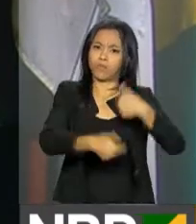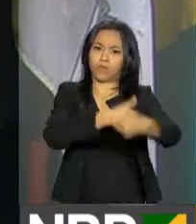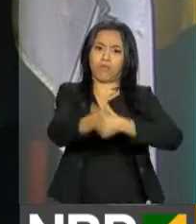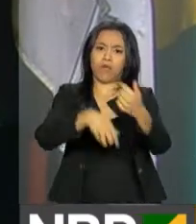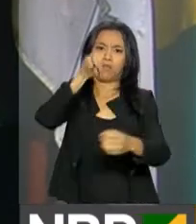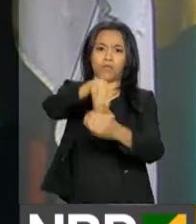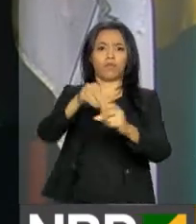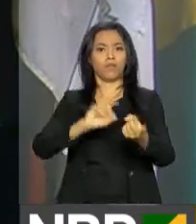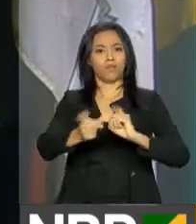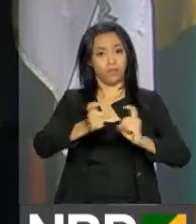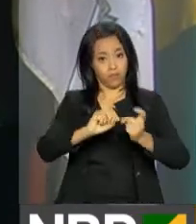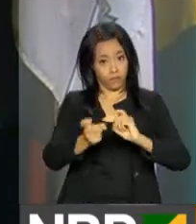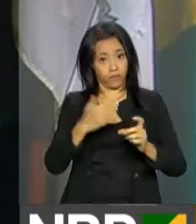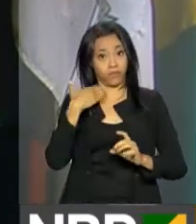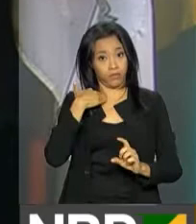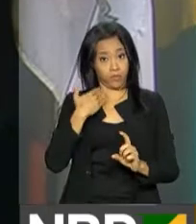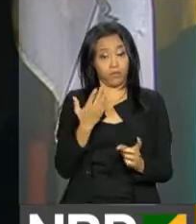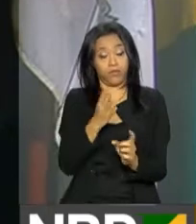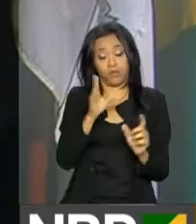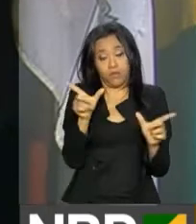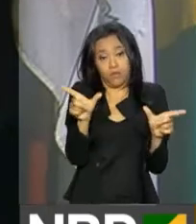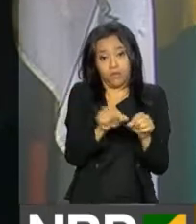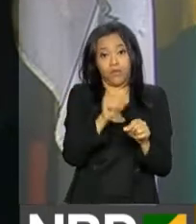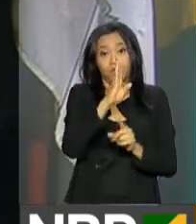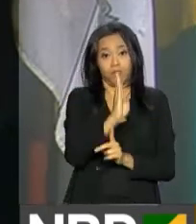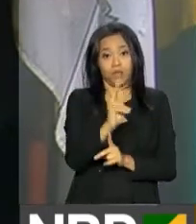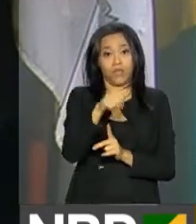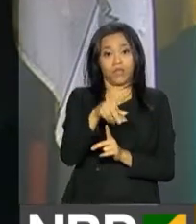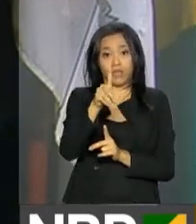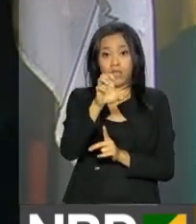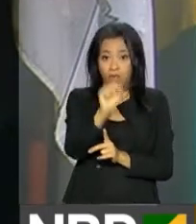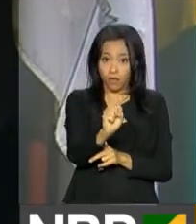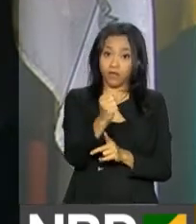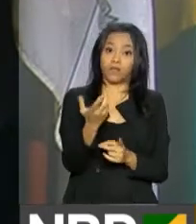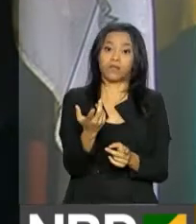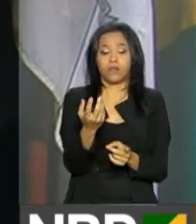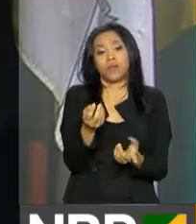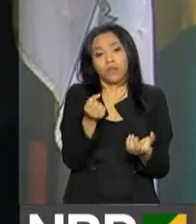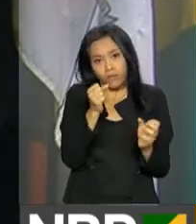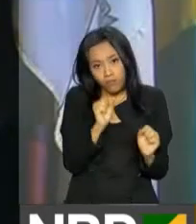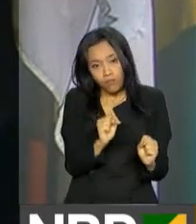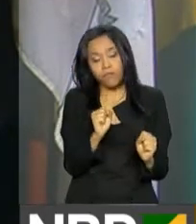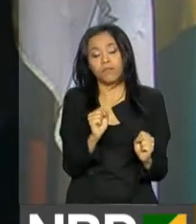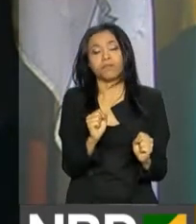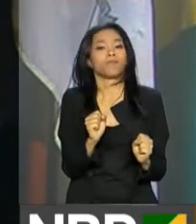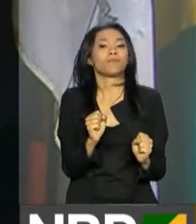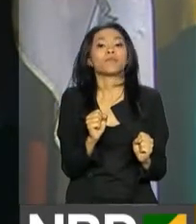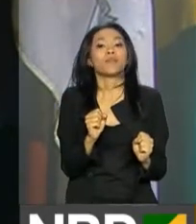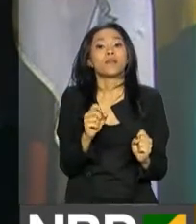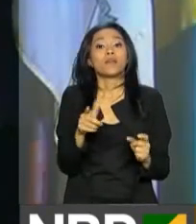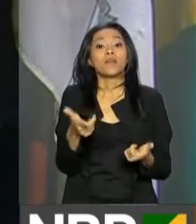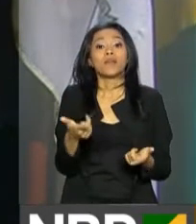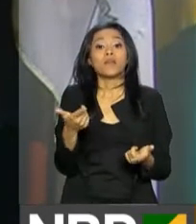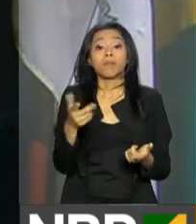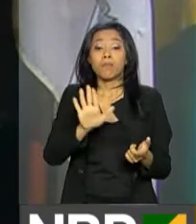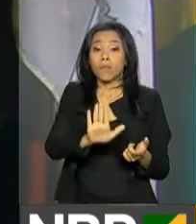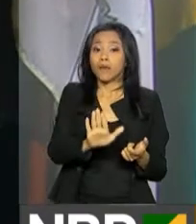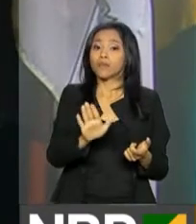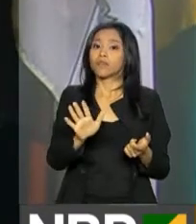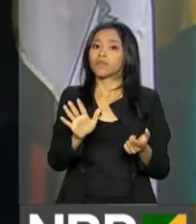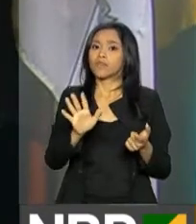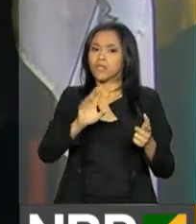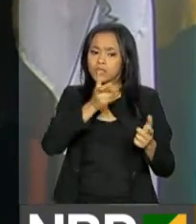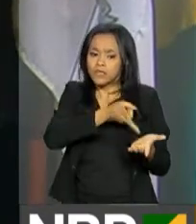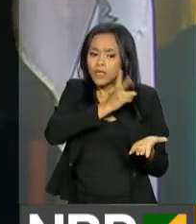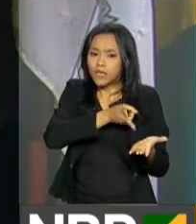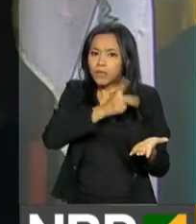no campo do desenvolvimento econômico os chamados campeões nacionais que poderão acessá lo não há dúvida nenhuma mas voltado